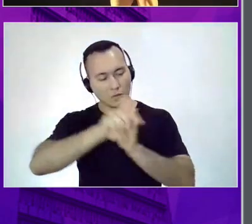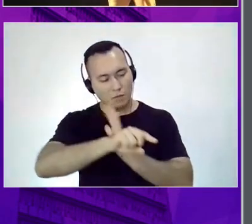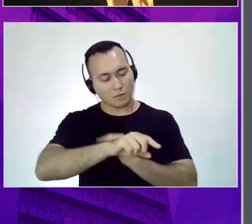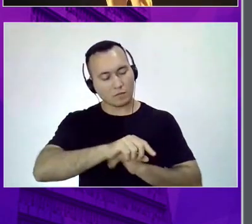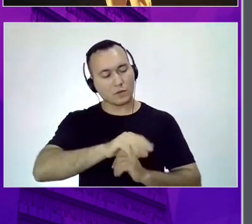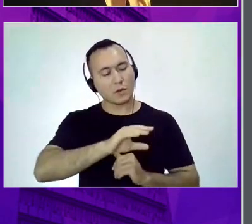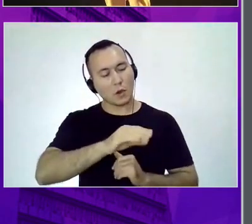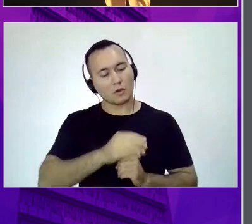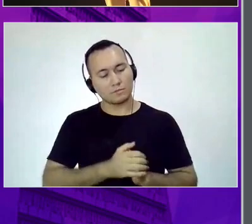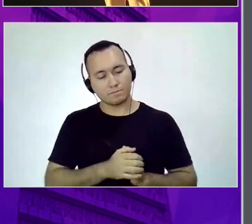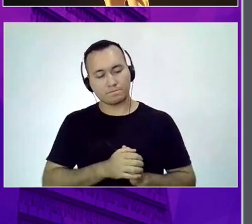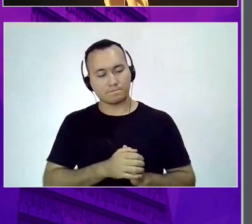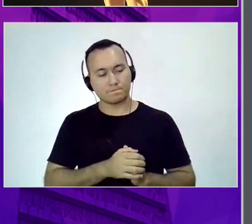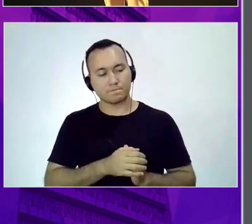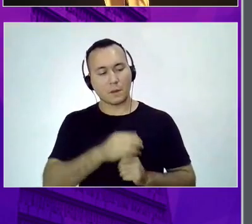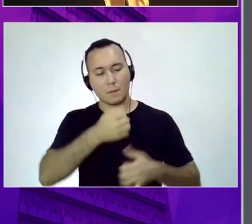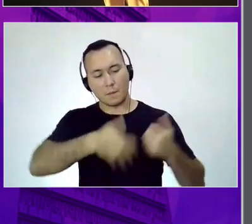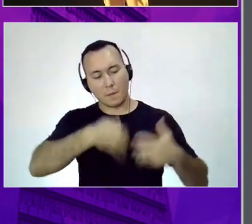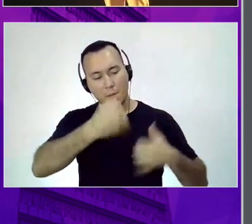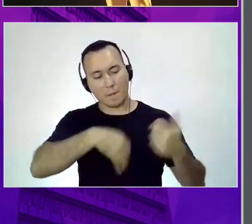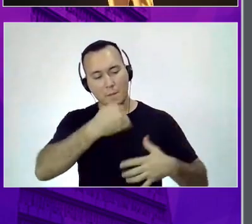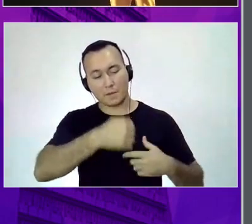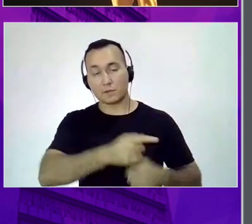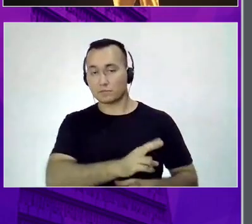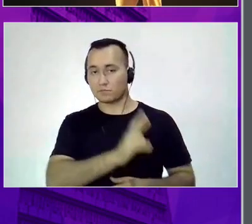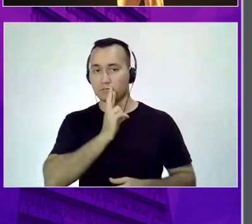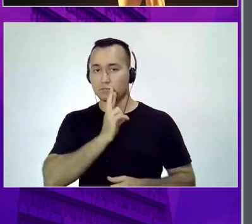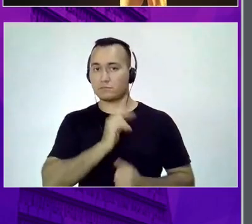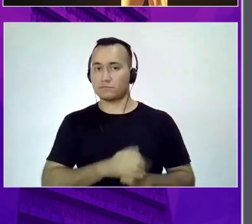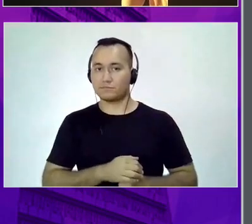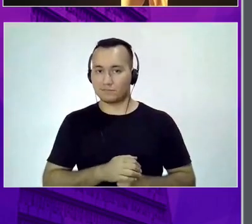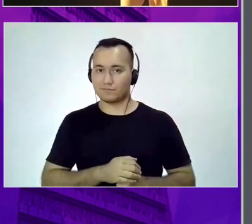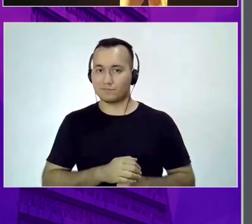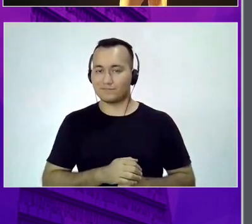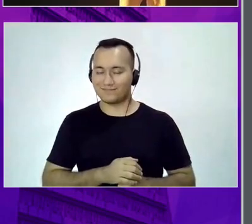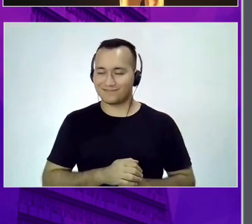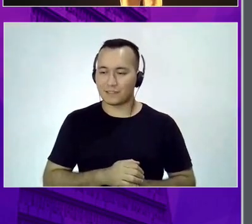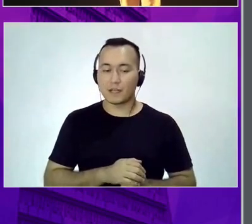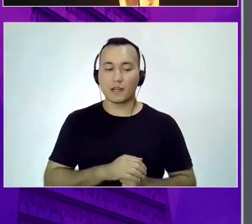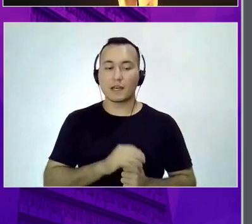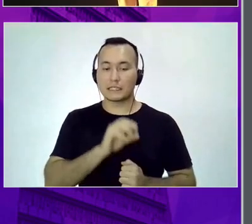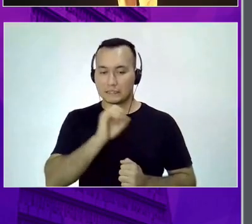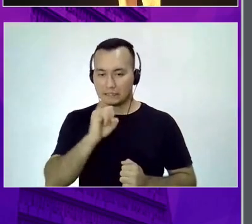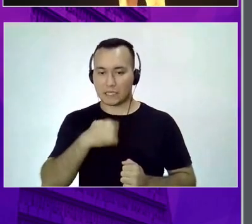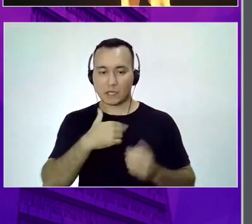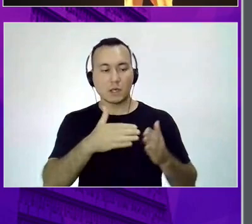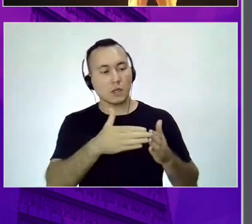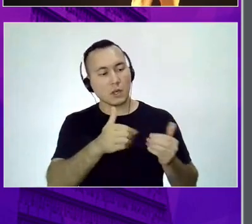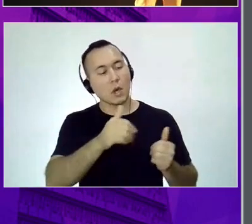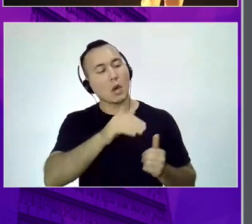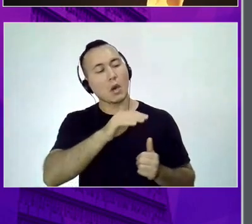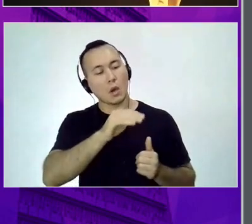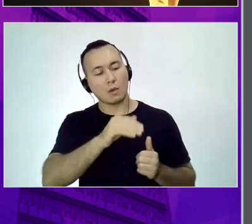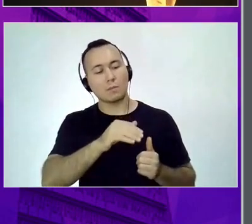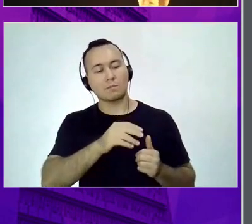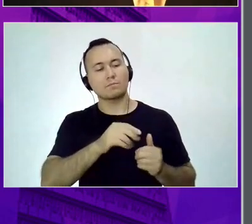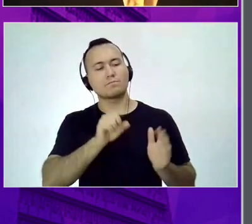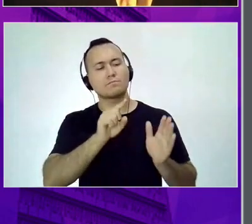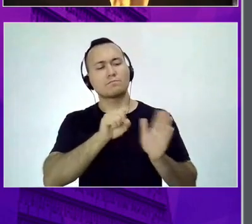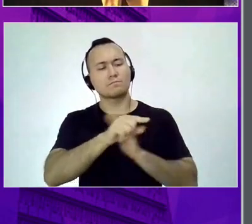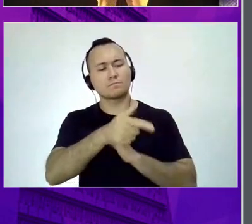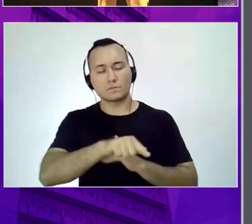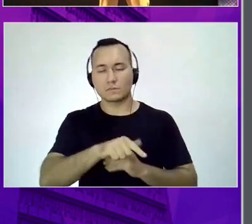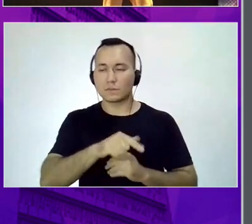continuar a conversa, o GPT já tinha esquecido do que tinha sido falado antes. Então, a gente não tinha o armazenamento do contexto. E as entregas